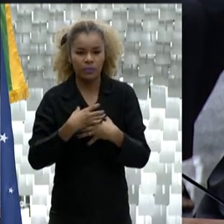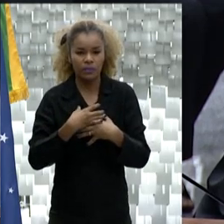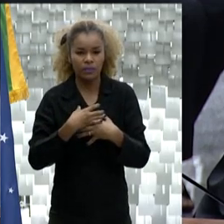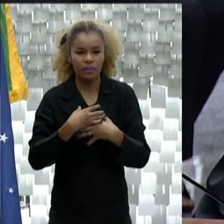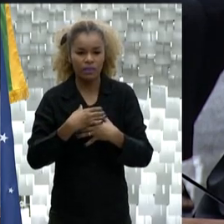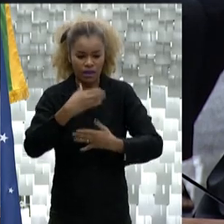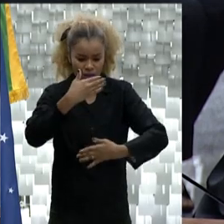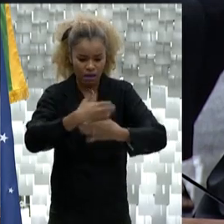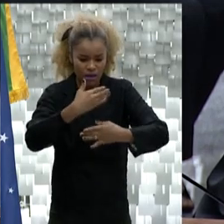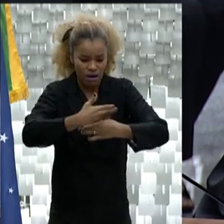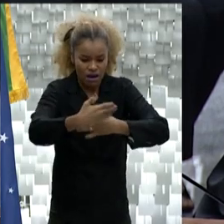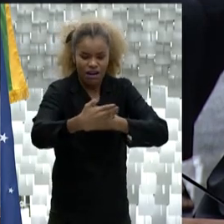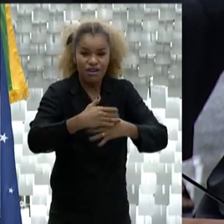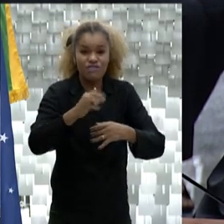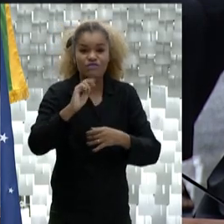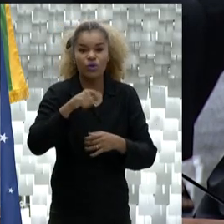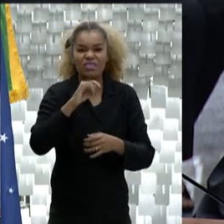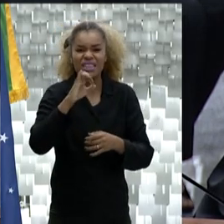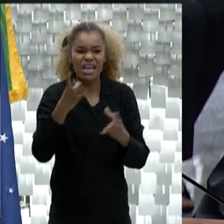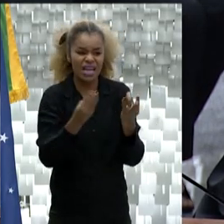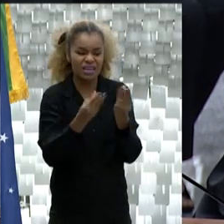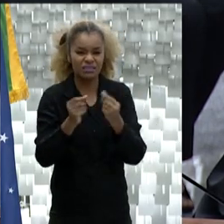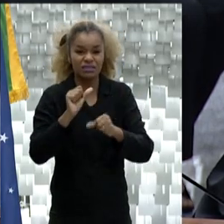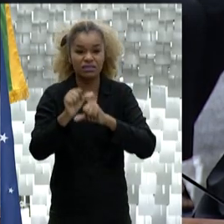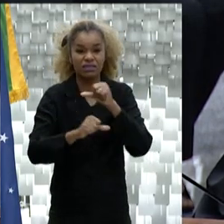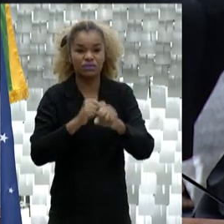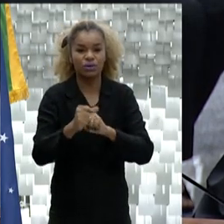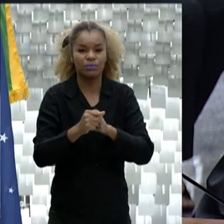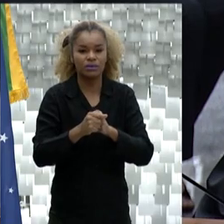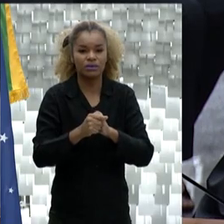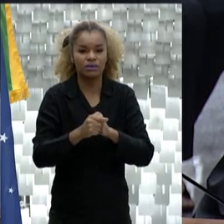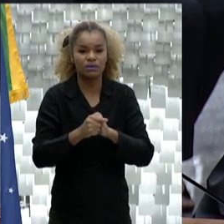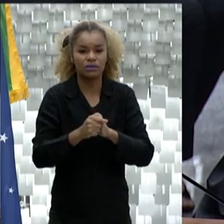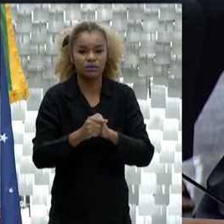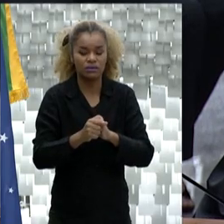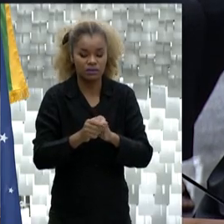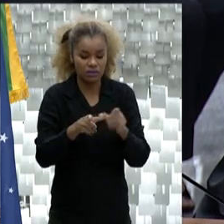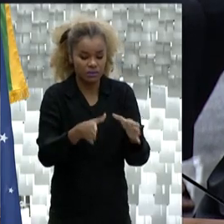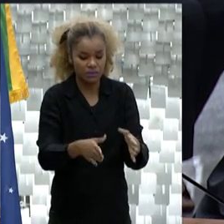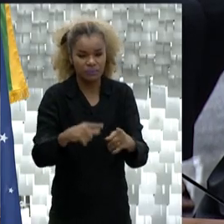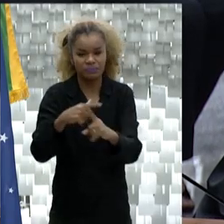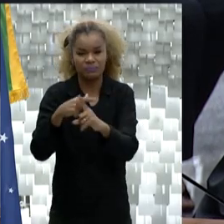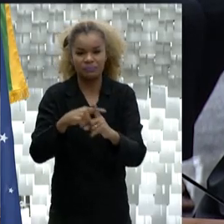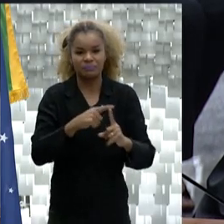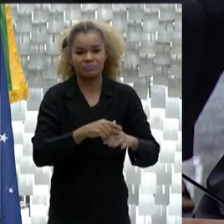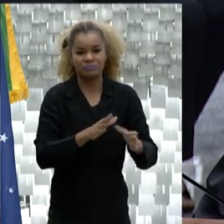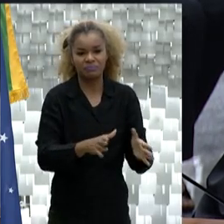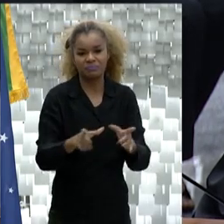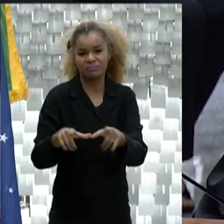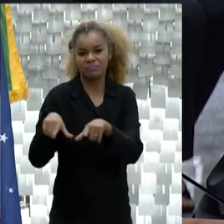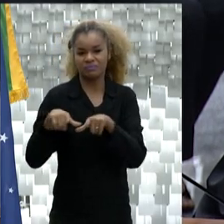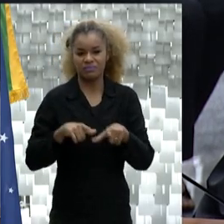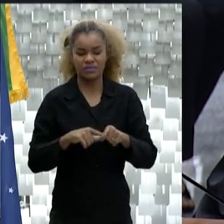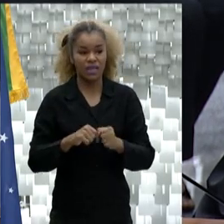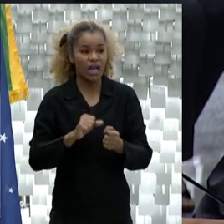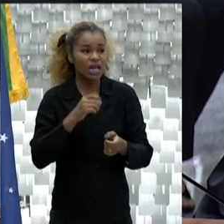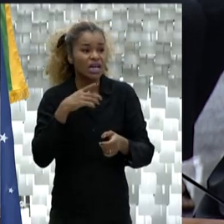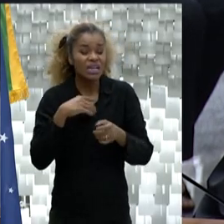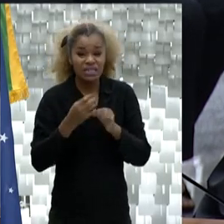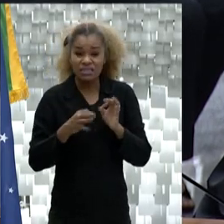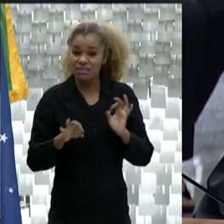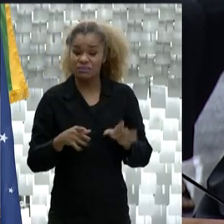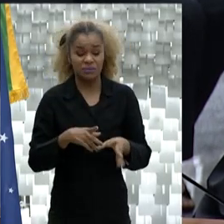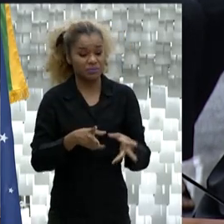Fronteiras e mares transformam-se em cemitérios. Ainda estamos longe de reconhecer